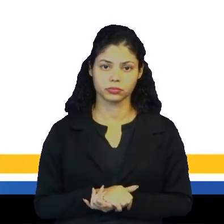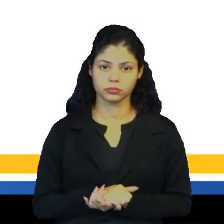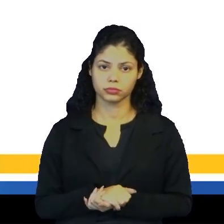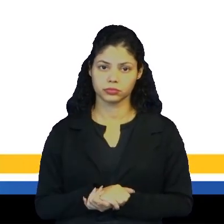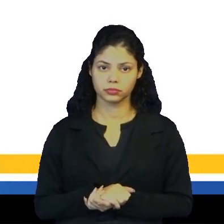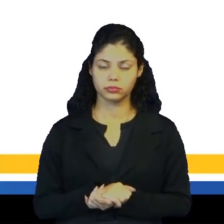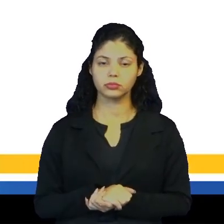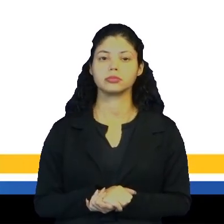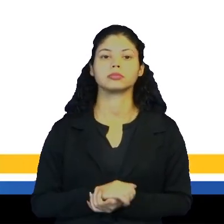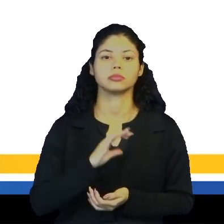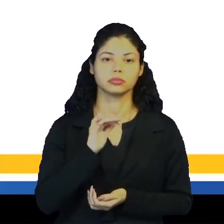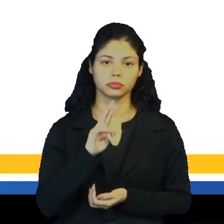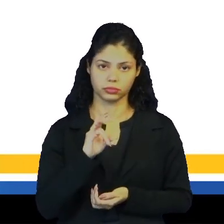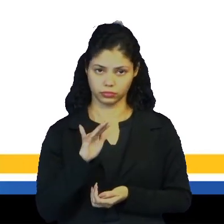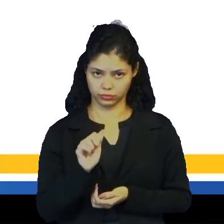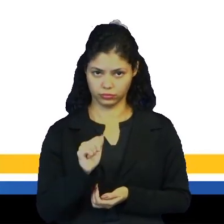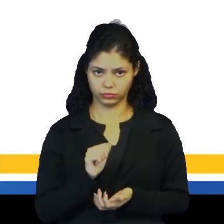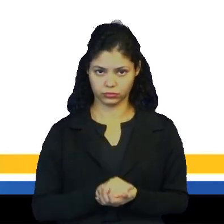Próxima questão.